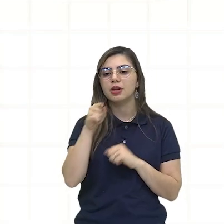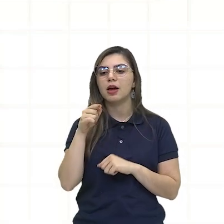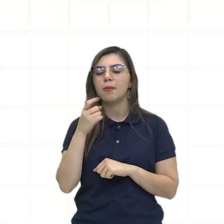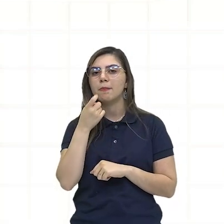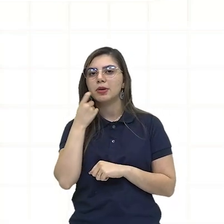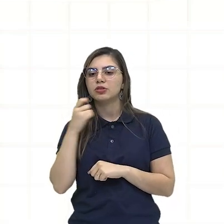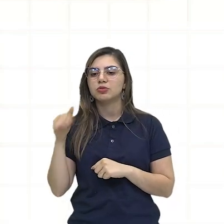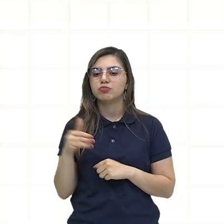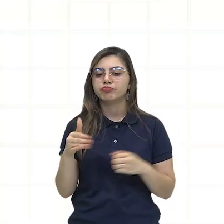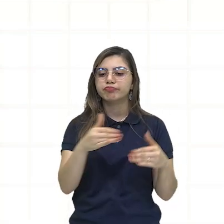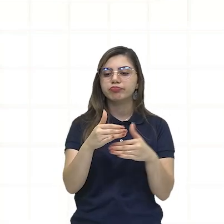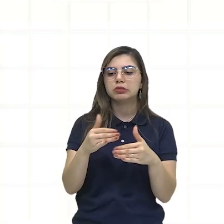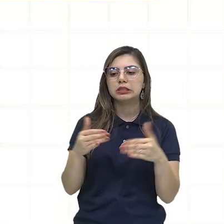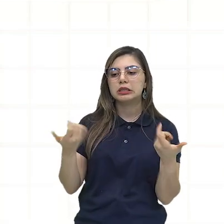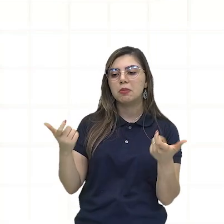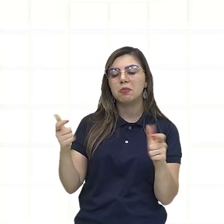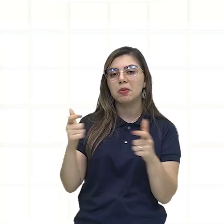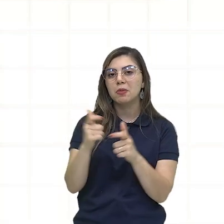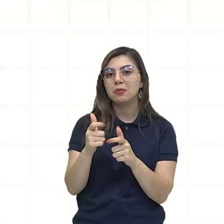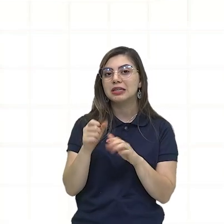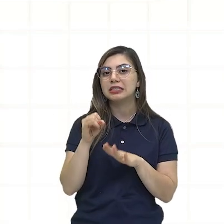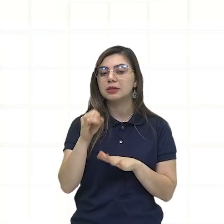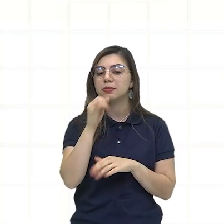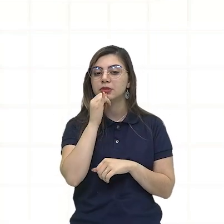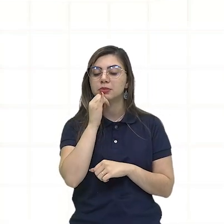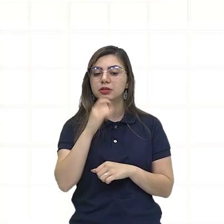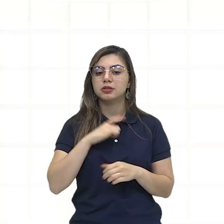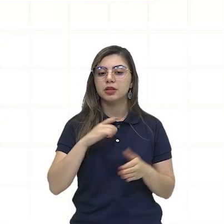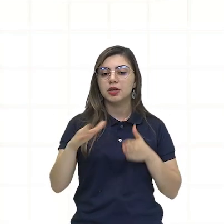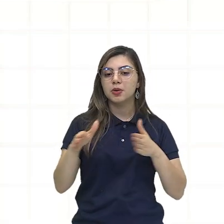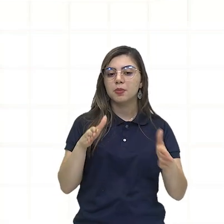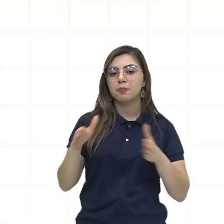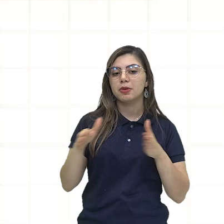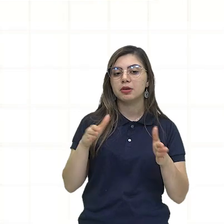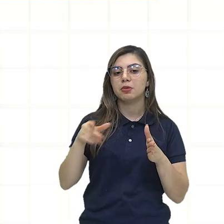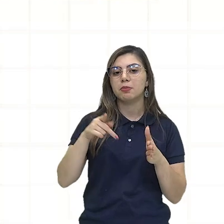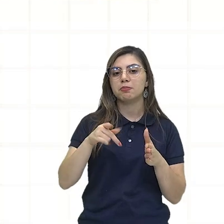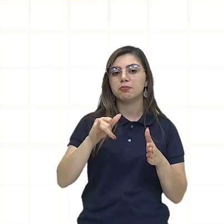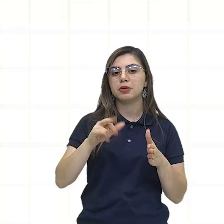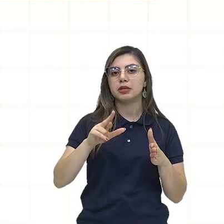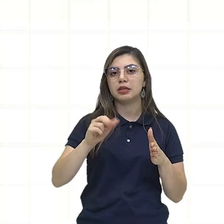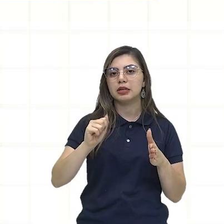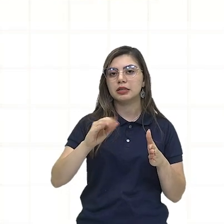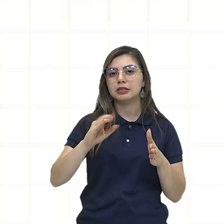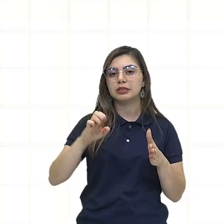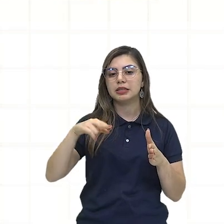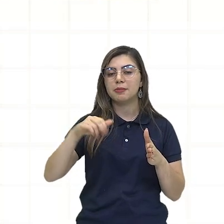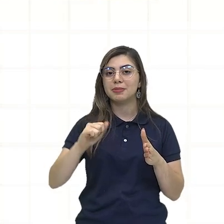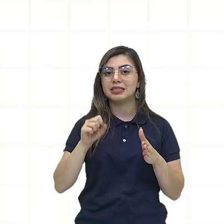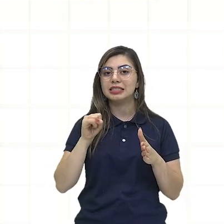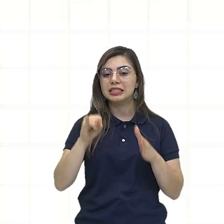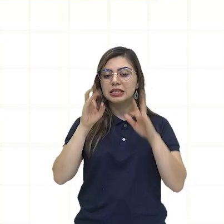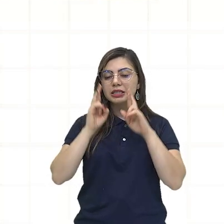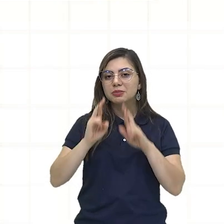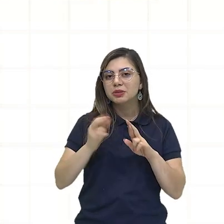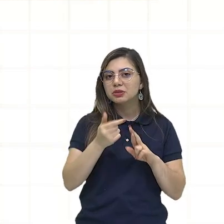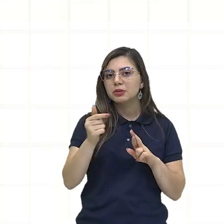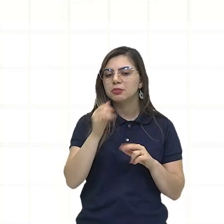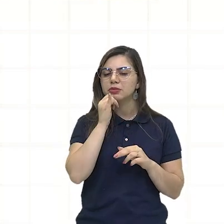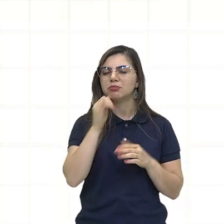os pescadores não respeitarem o período da piracema, ou seja, aquele período que as espécies estão